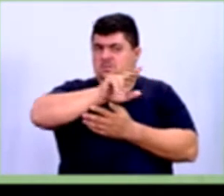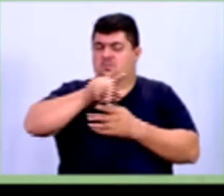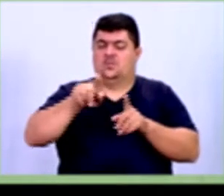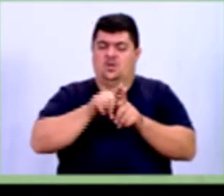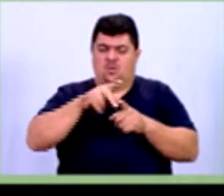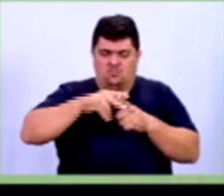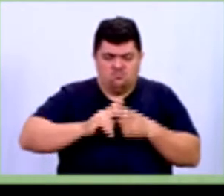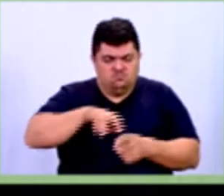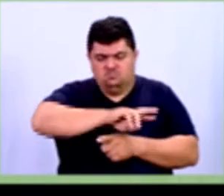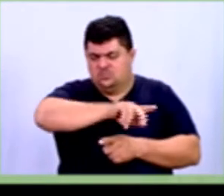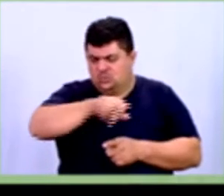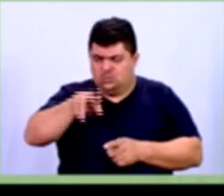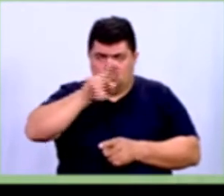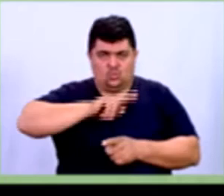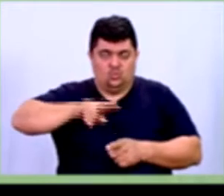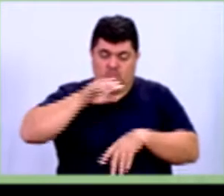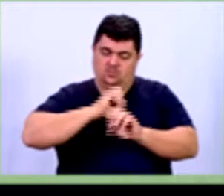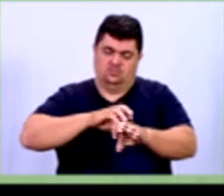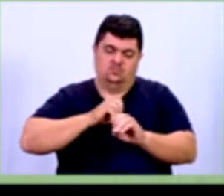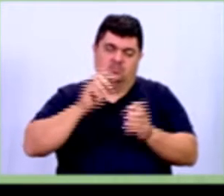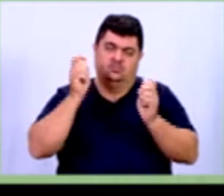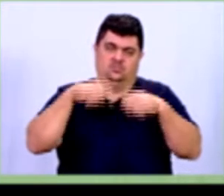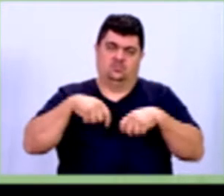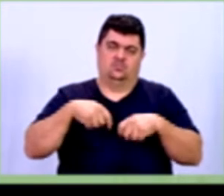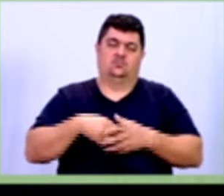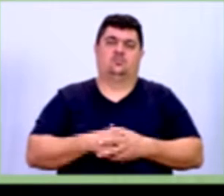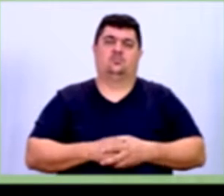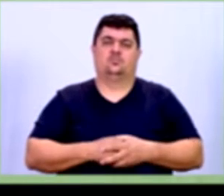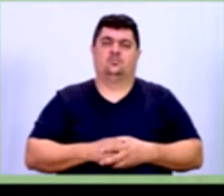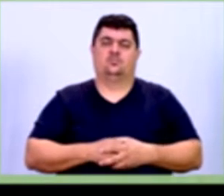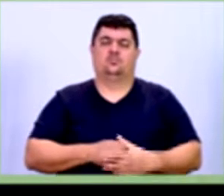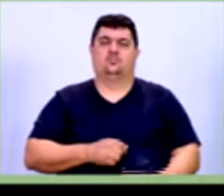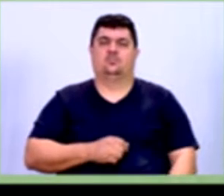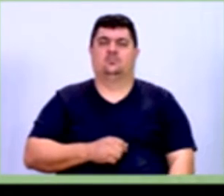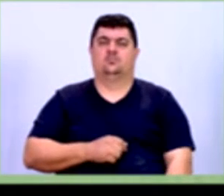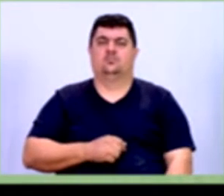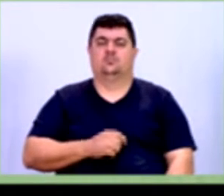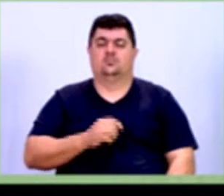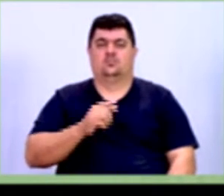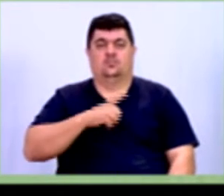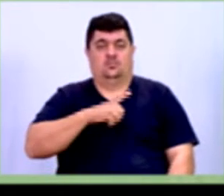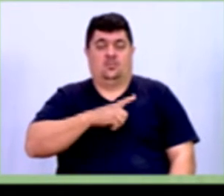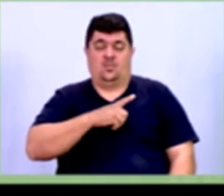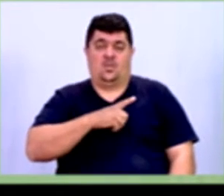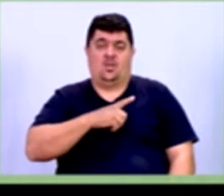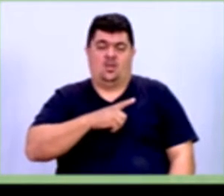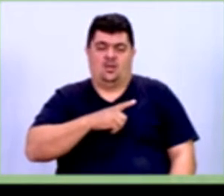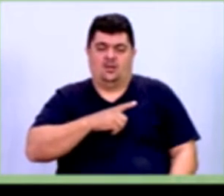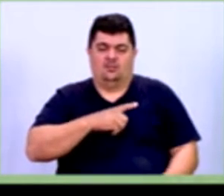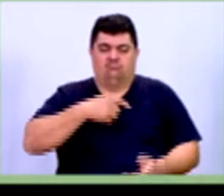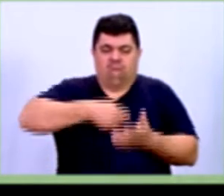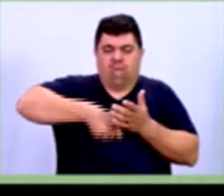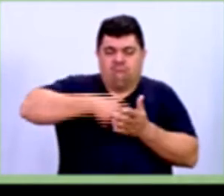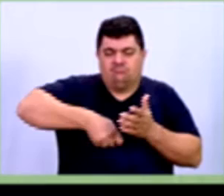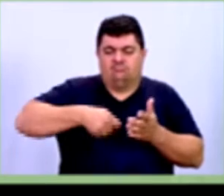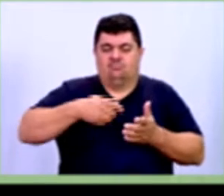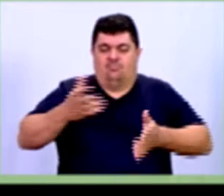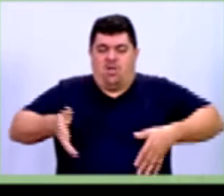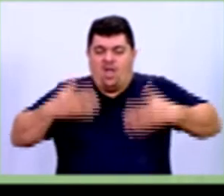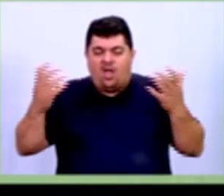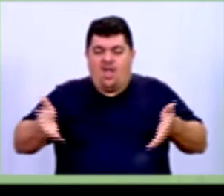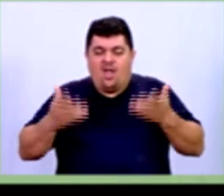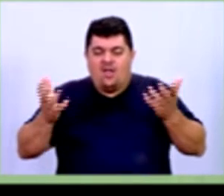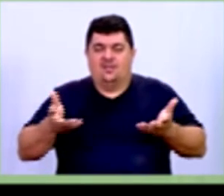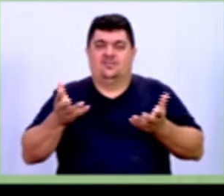equipamentos didáticos de quaisquer recursos que possam ajudar. Dessa forma, estimular esse aluno à aproximação